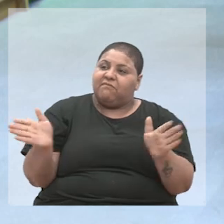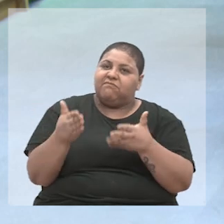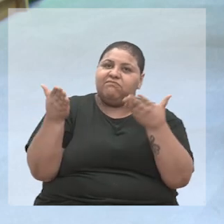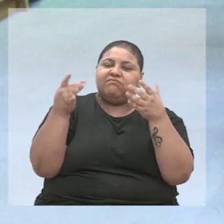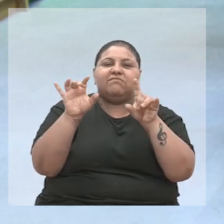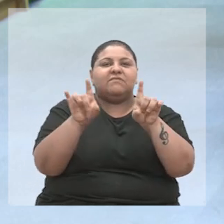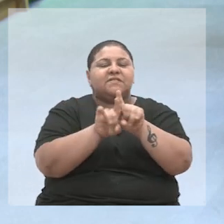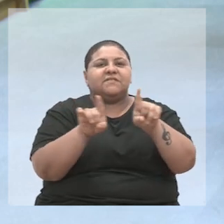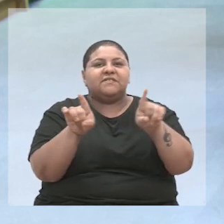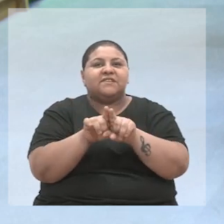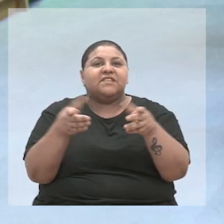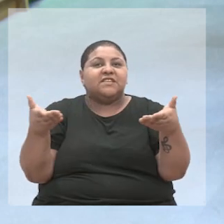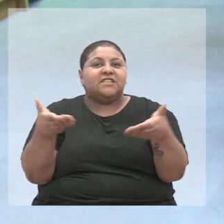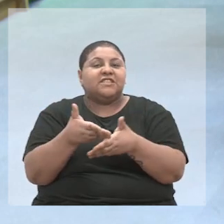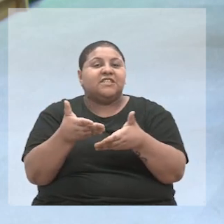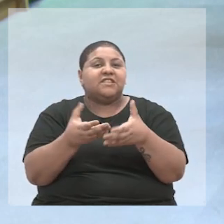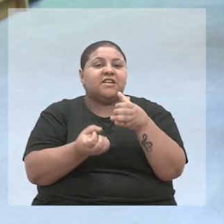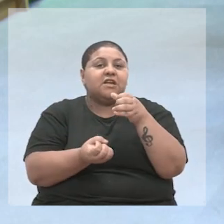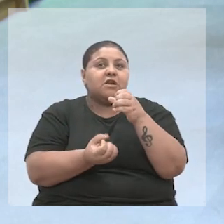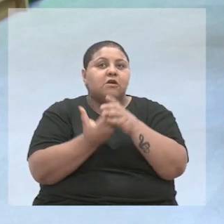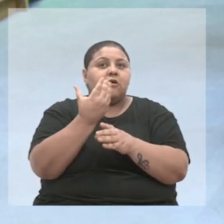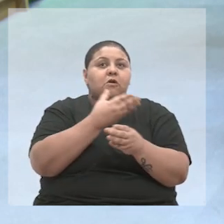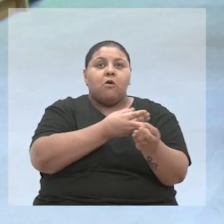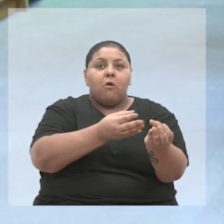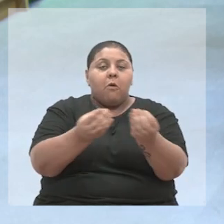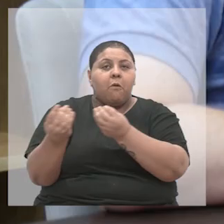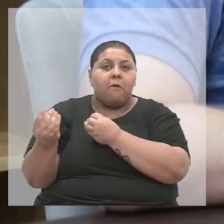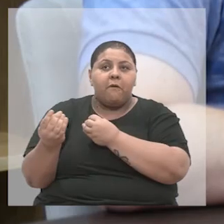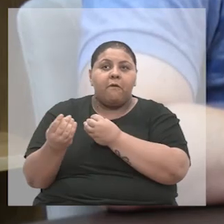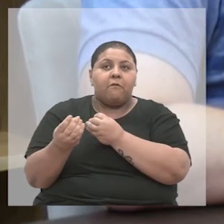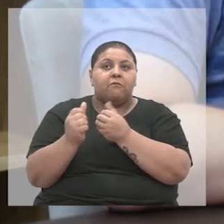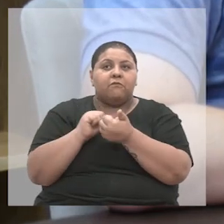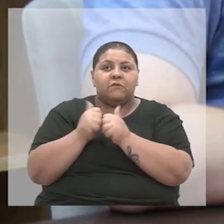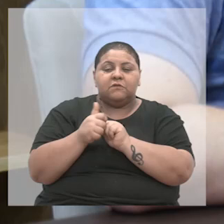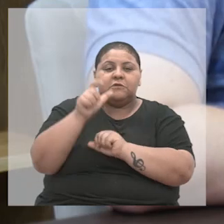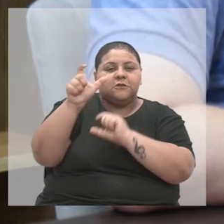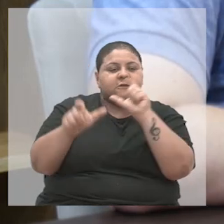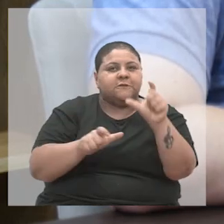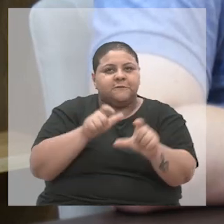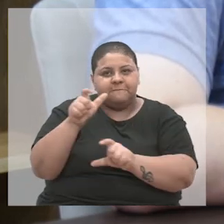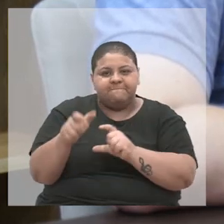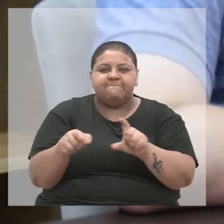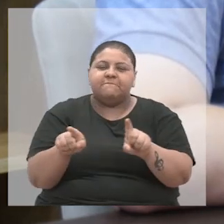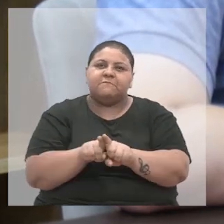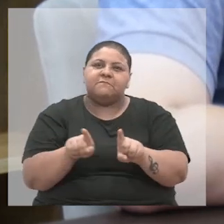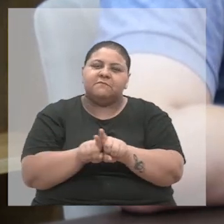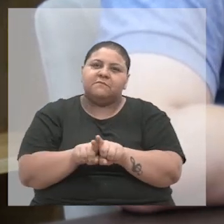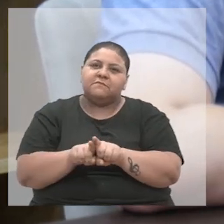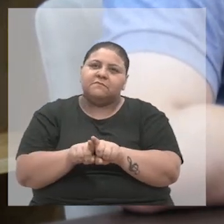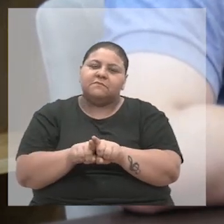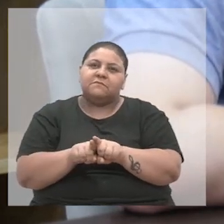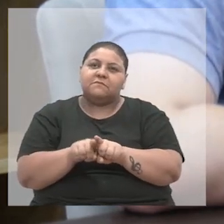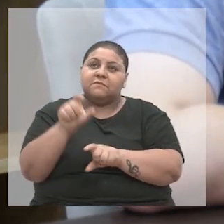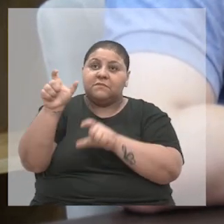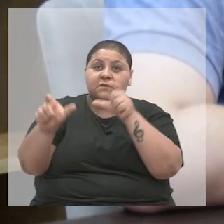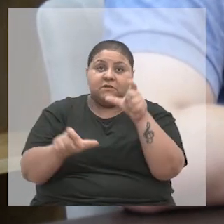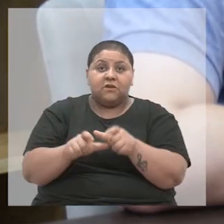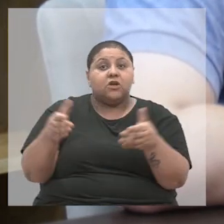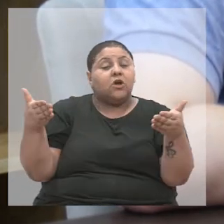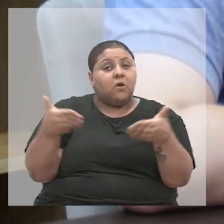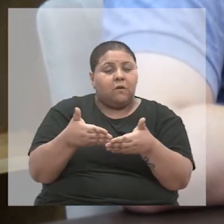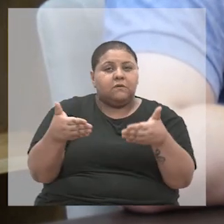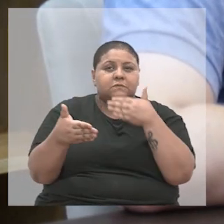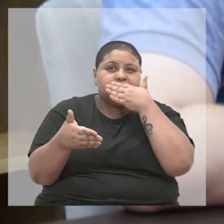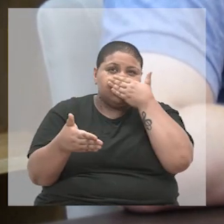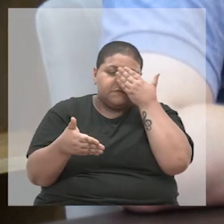esse incentivador e também por já ter formado muitas e muitas atletas, pessoas e também né, as